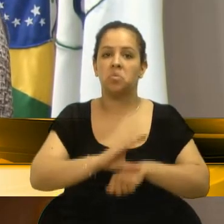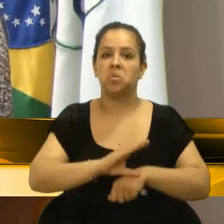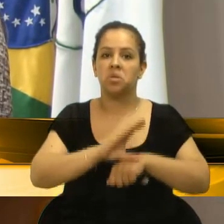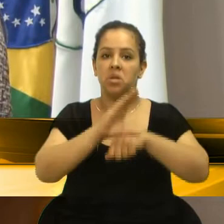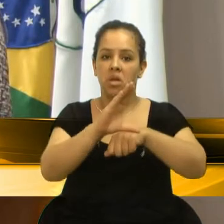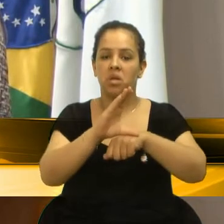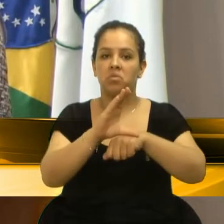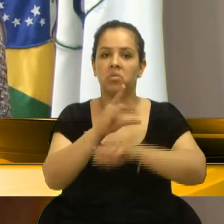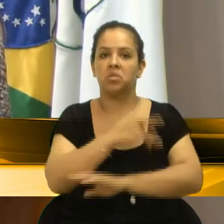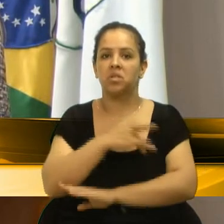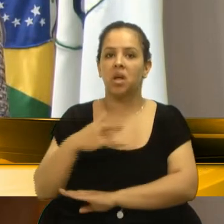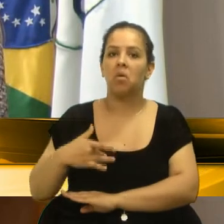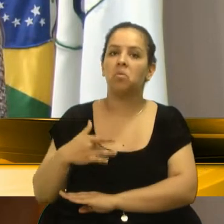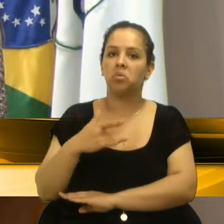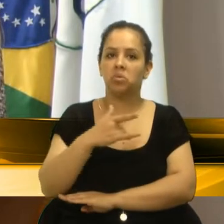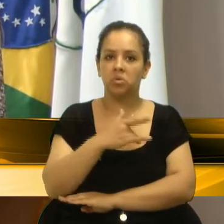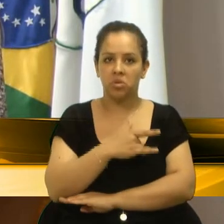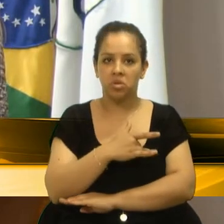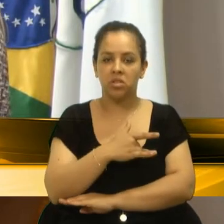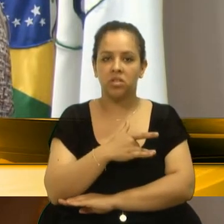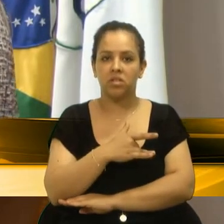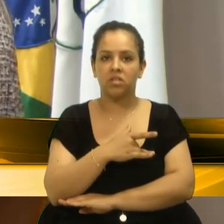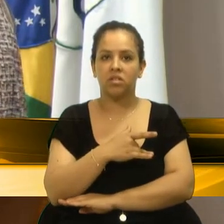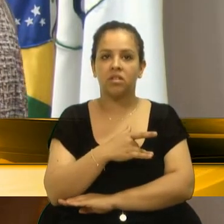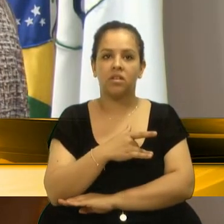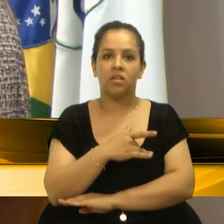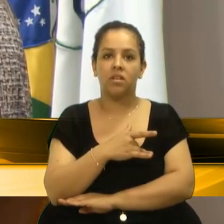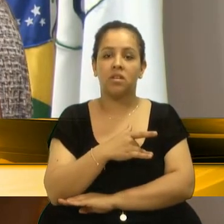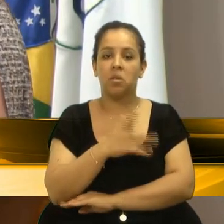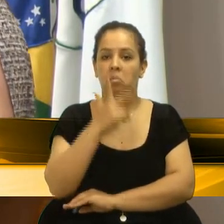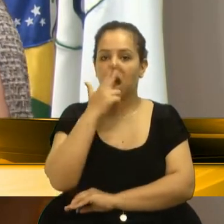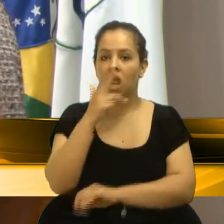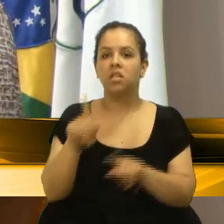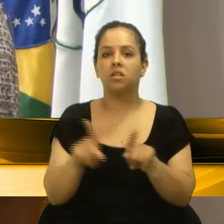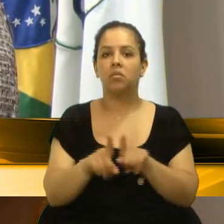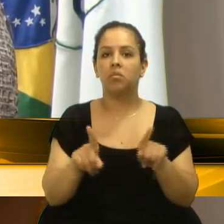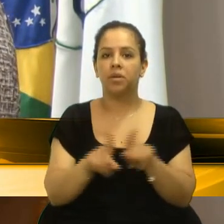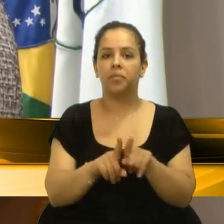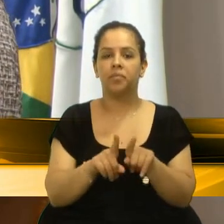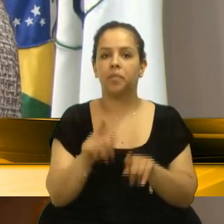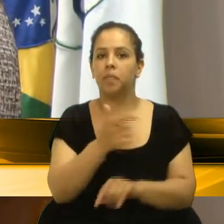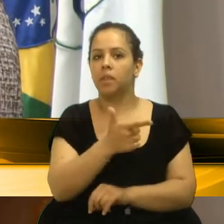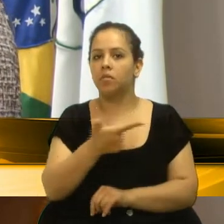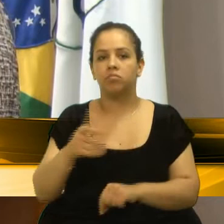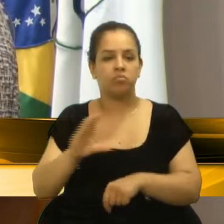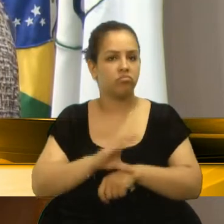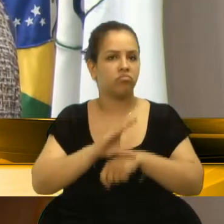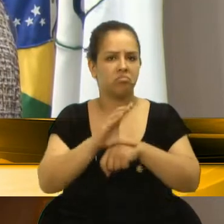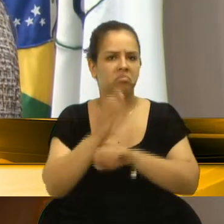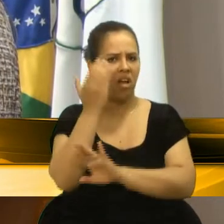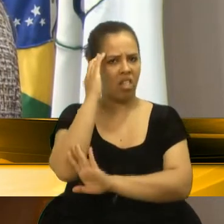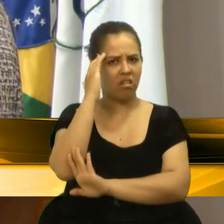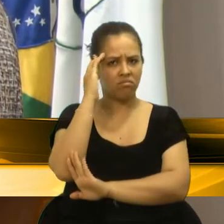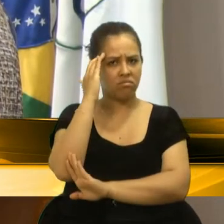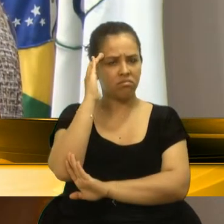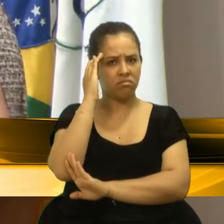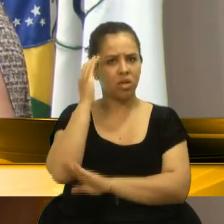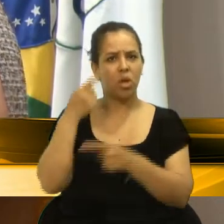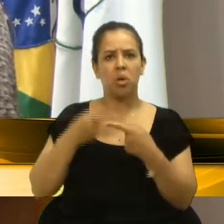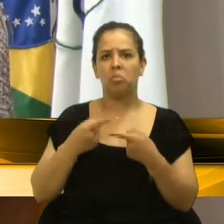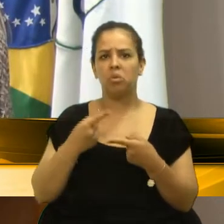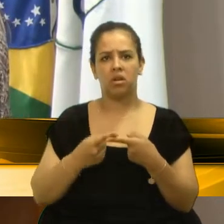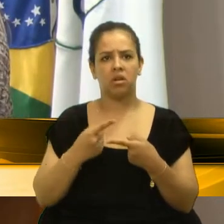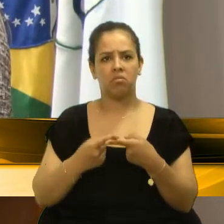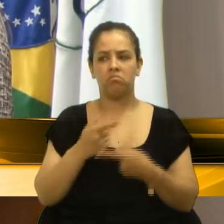de Saúde e que, nos parece também, não há pelo Conselho este entendimento, pois não houve em